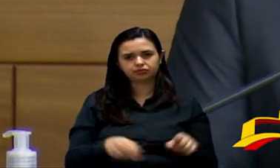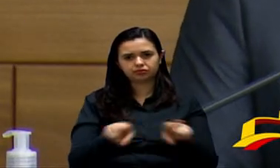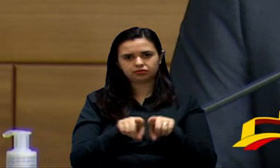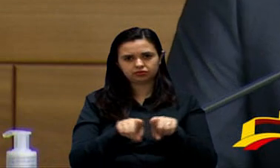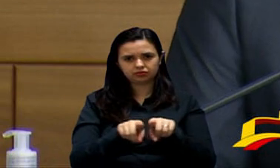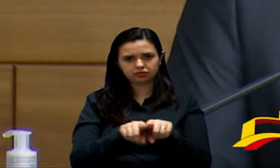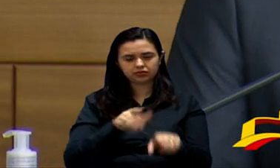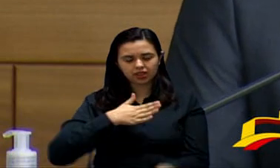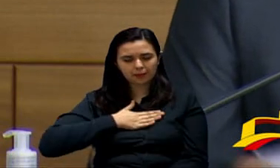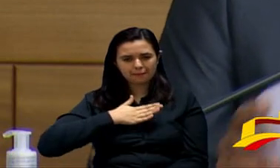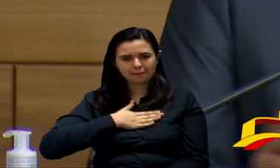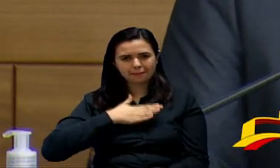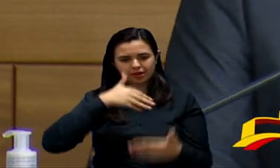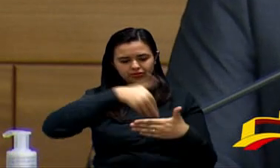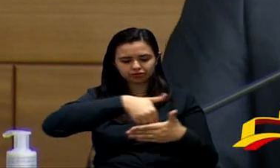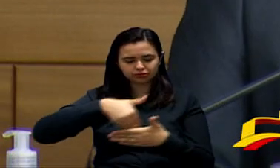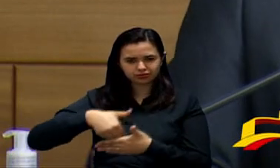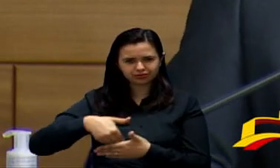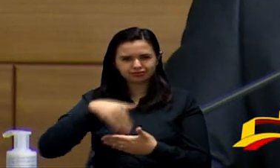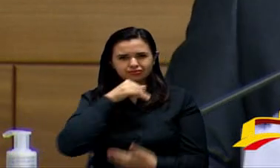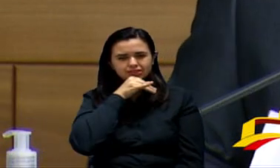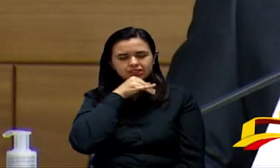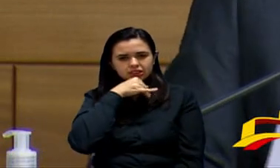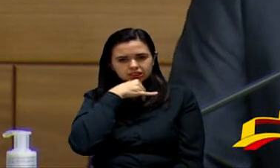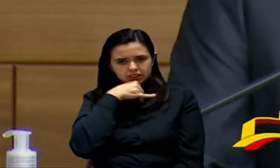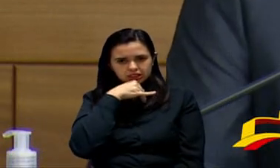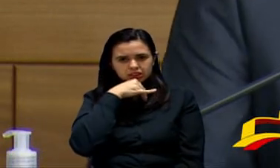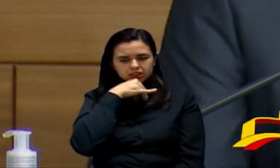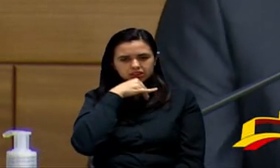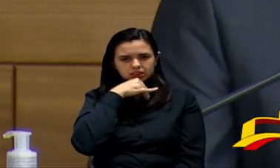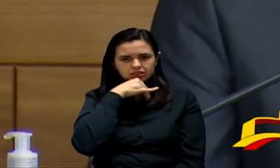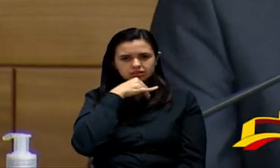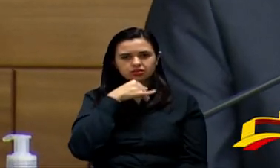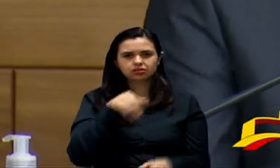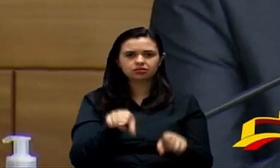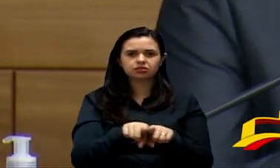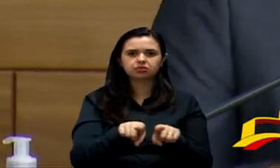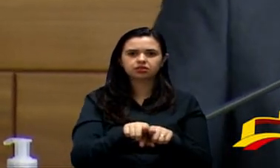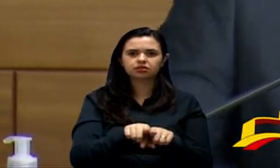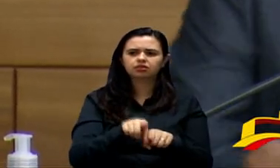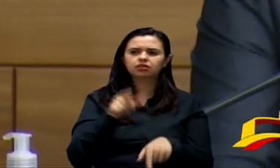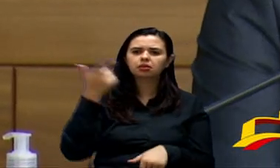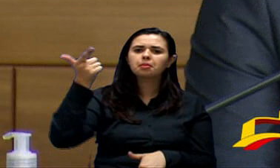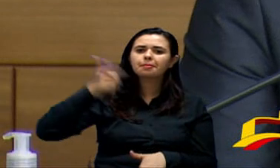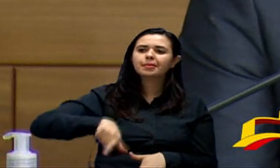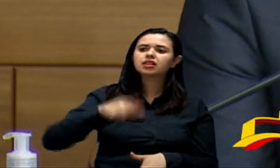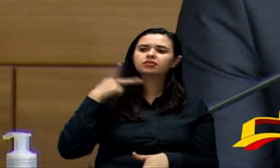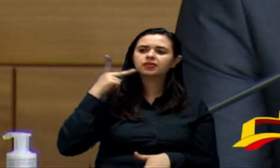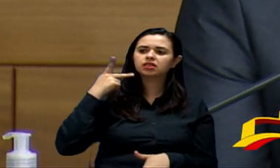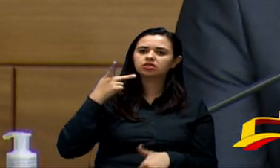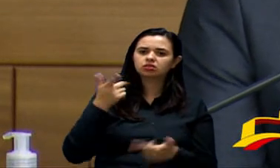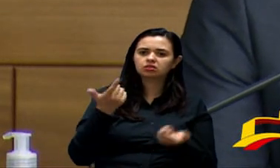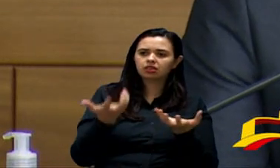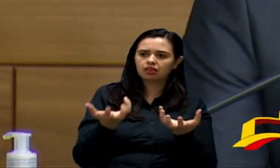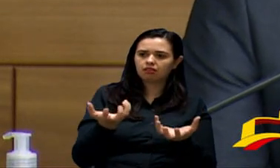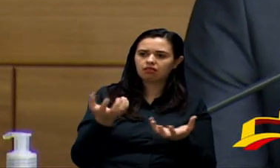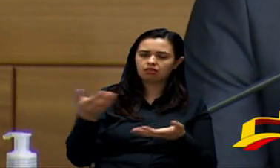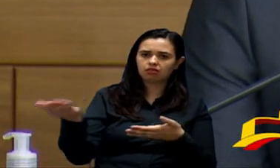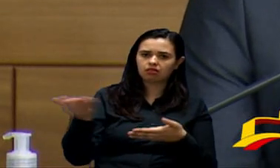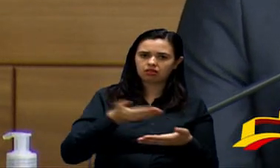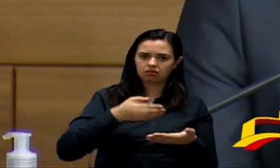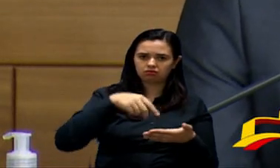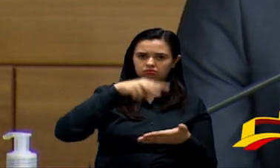aqui, de profundo pesar também verbais. Tem mais algum vereador que requeira o secretário fazer a